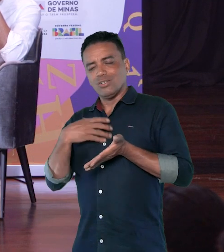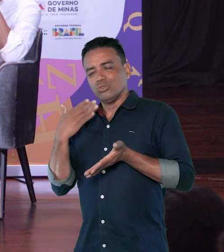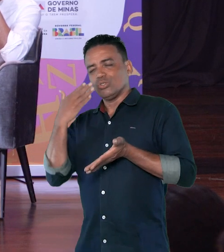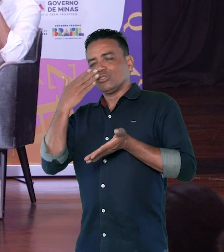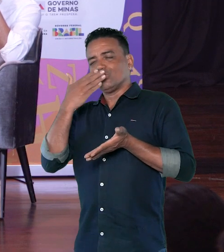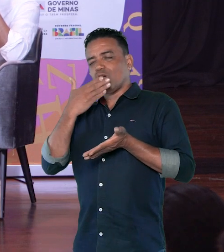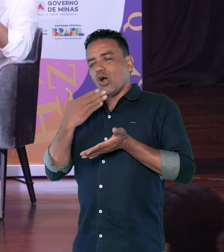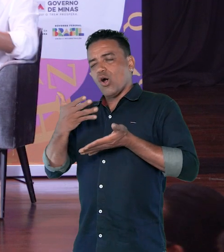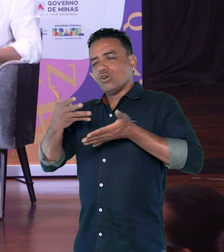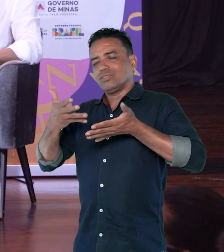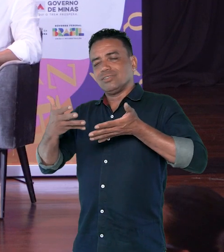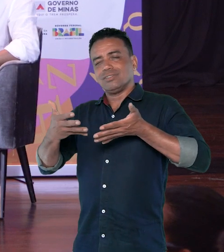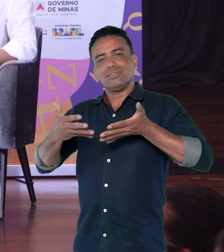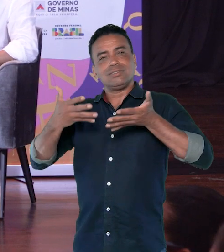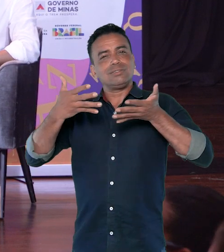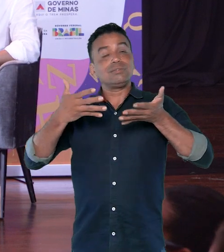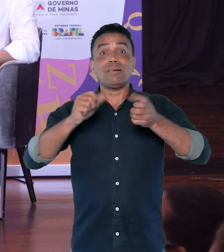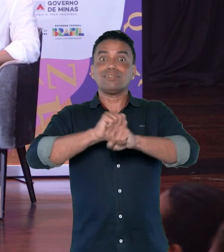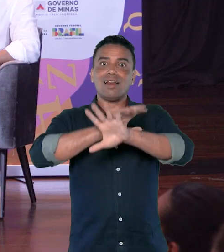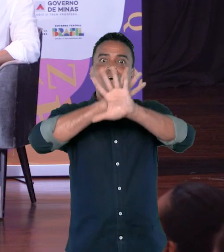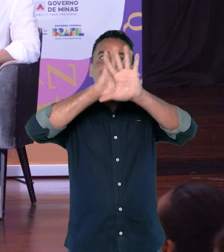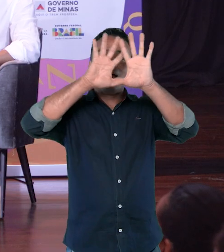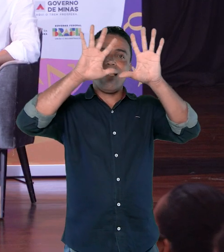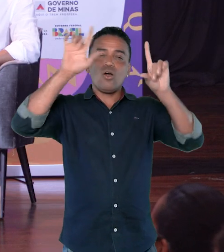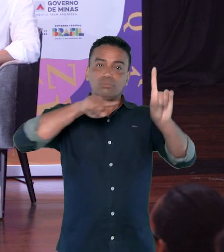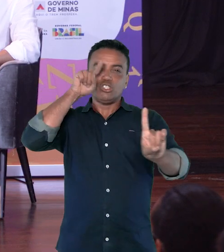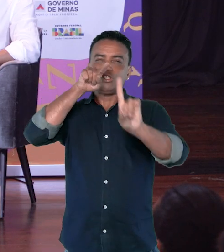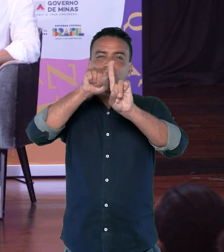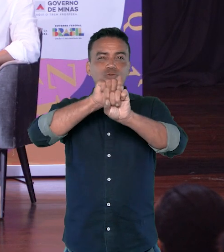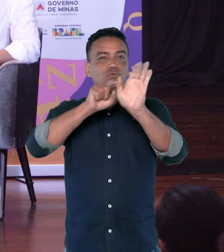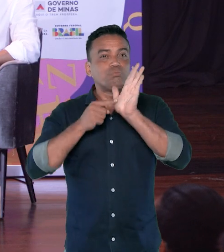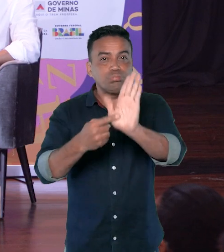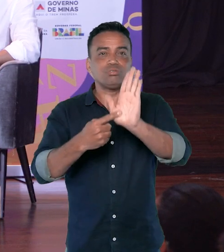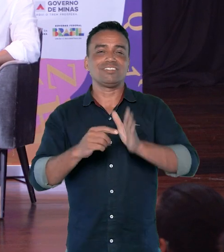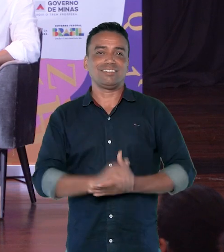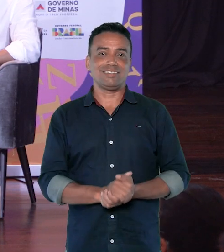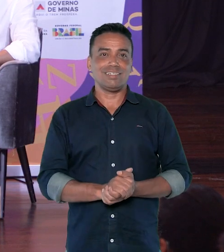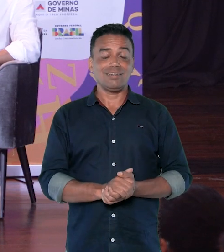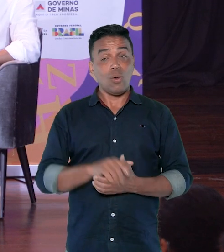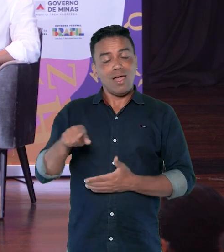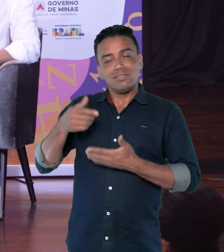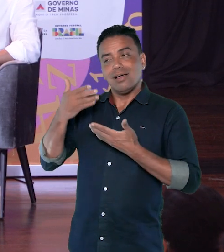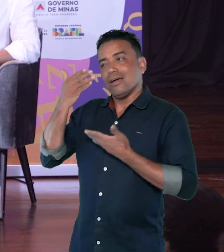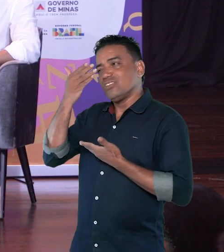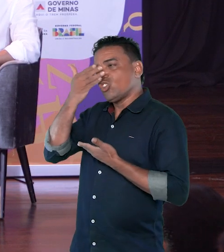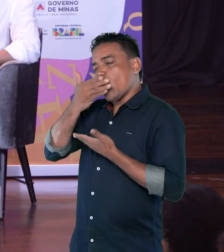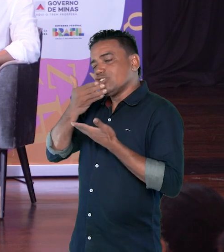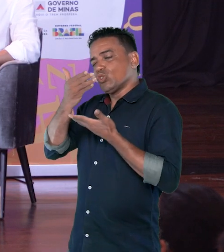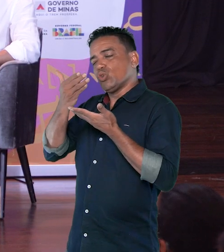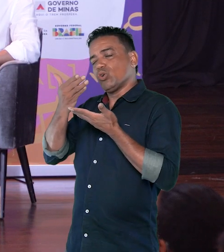clareza para dizer o que você quer dizer. E essa doçura não impede